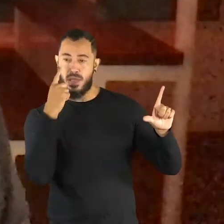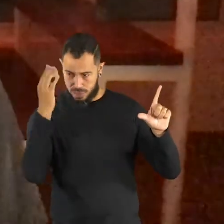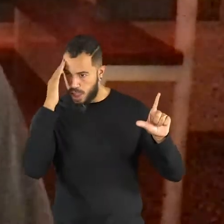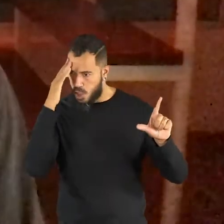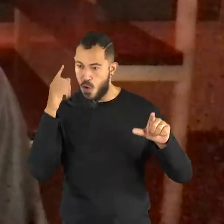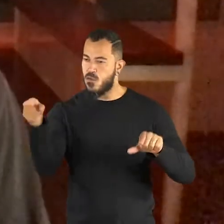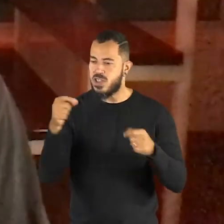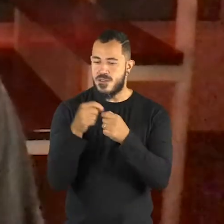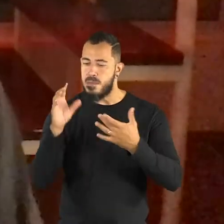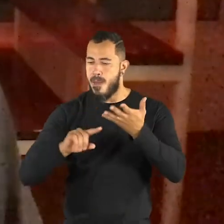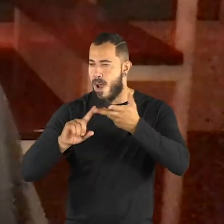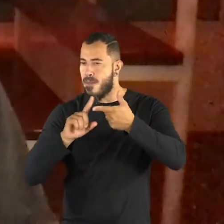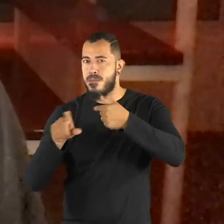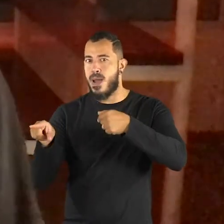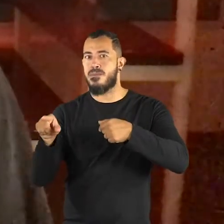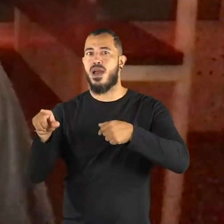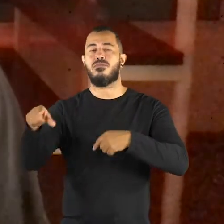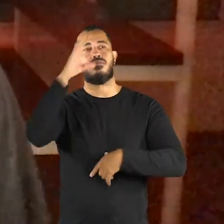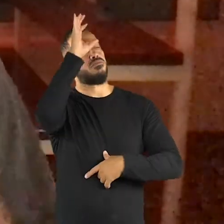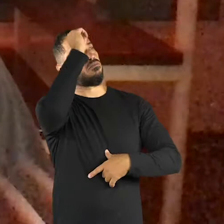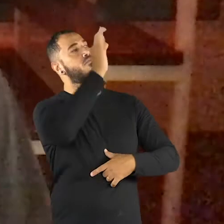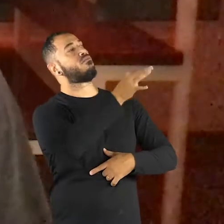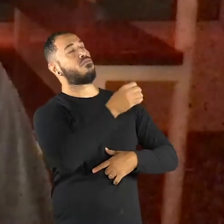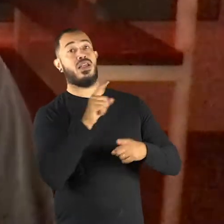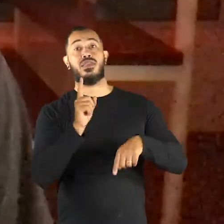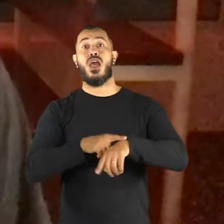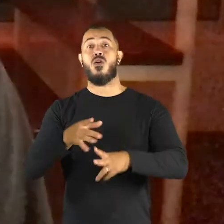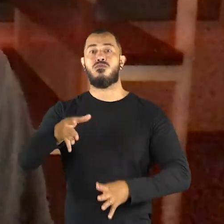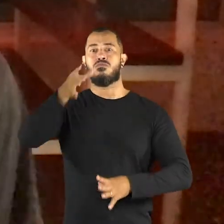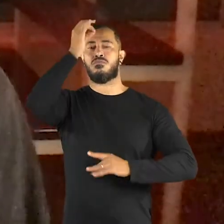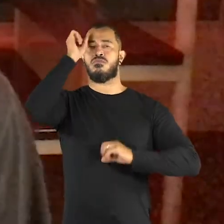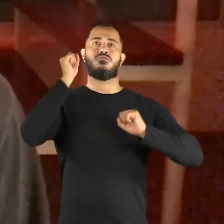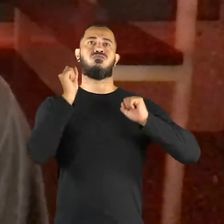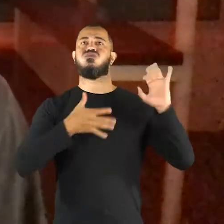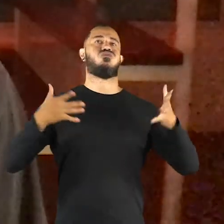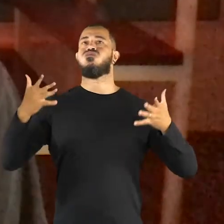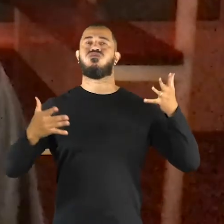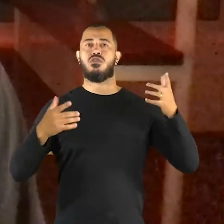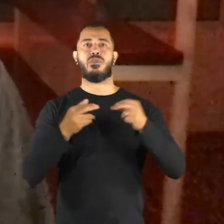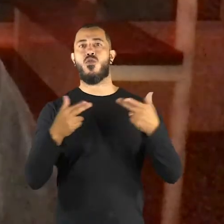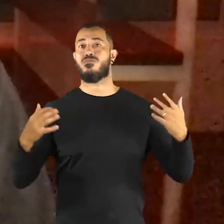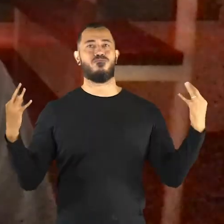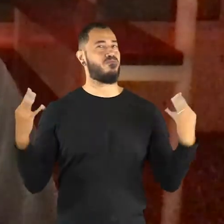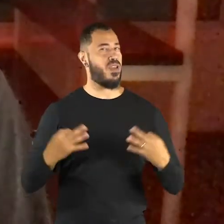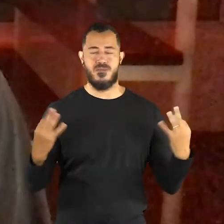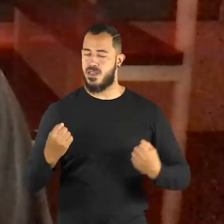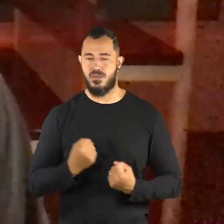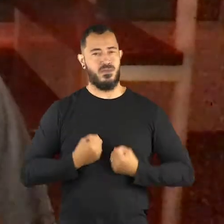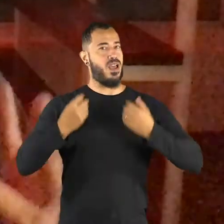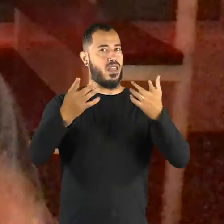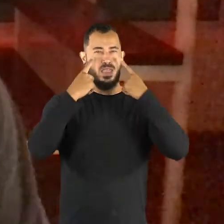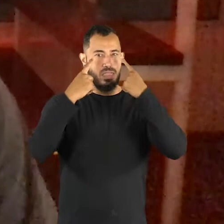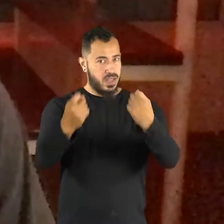chegar, como que a fotografia funciona, porque ele ou ela vão se sentir muito mais à vontade e vão te dar uma entrega muito